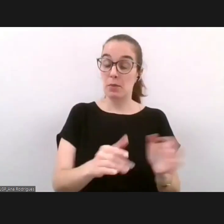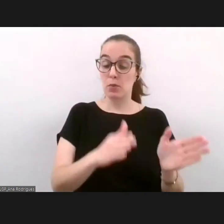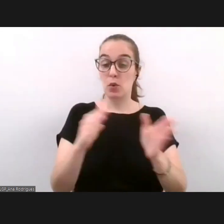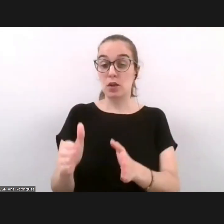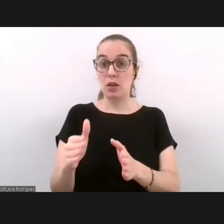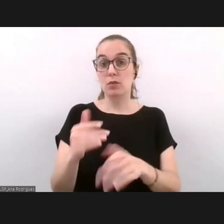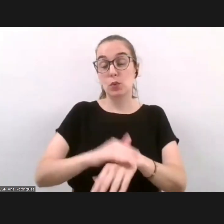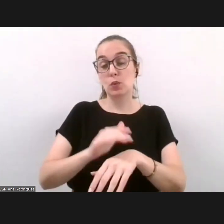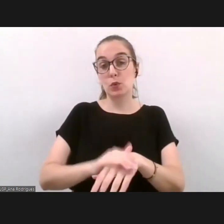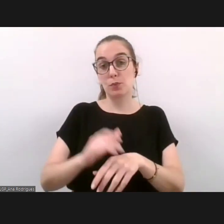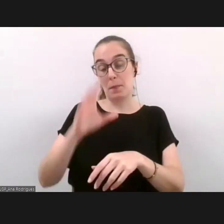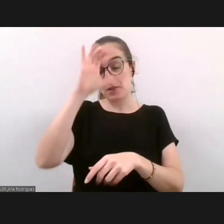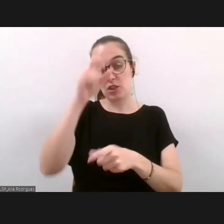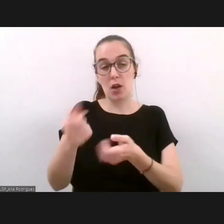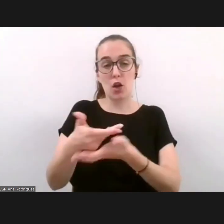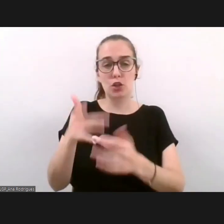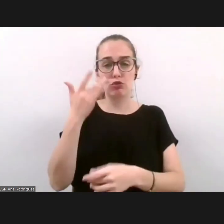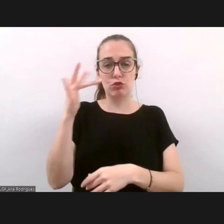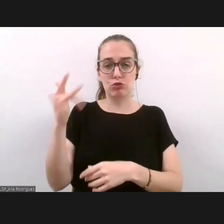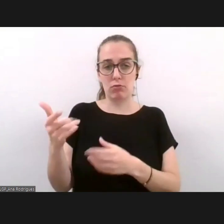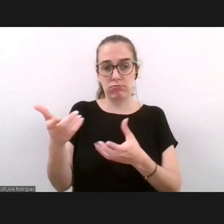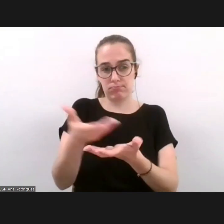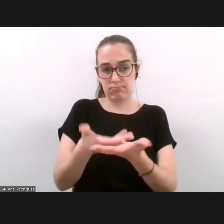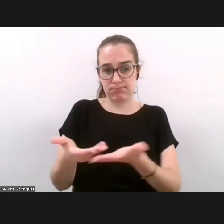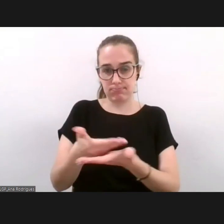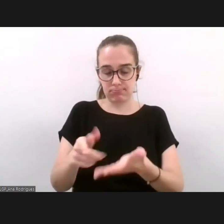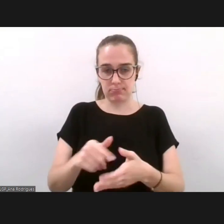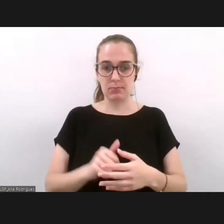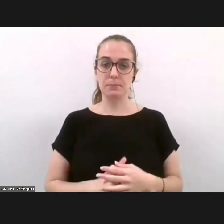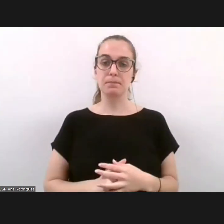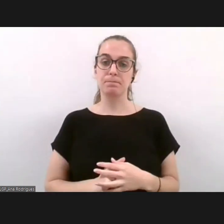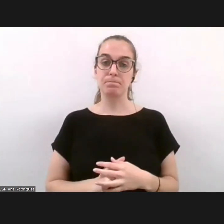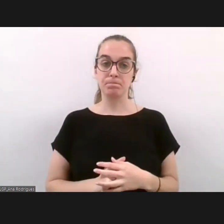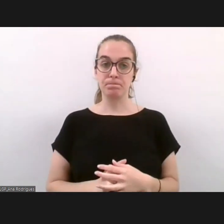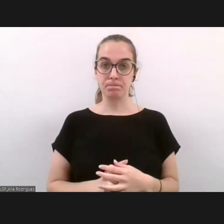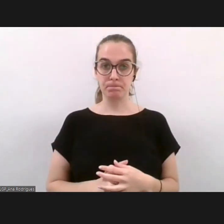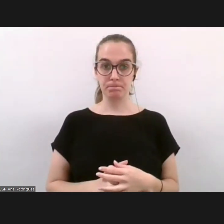ao Ministério dos Negócios Estrangeiros. Esta